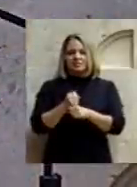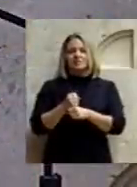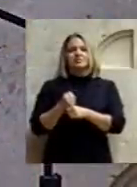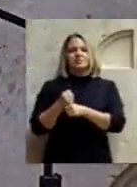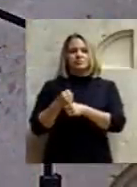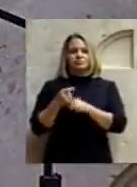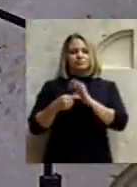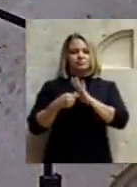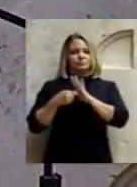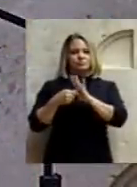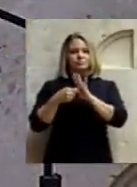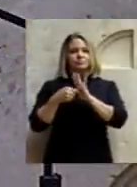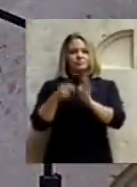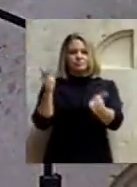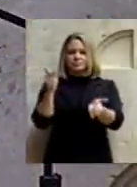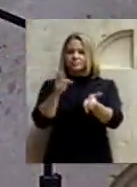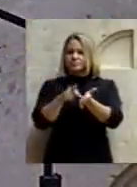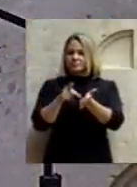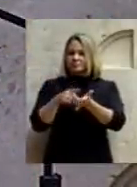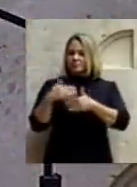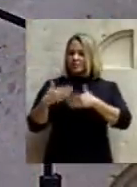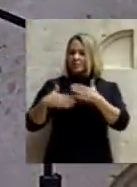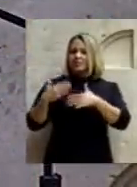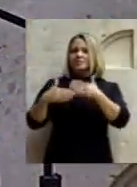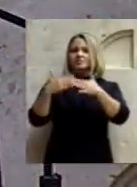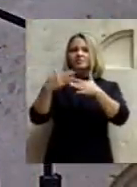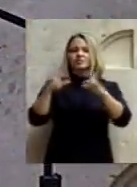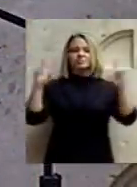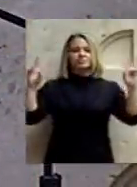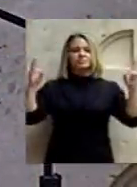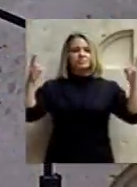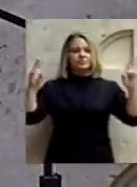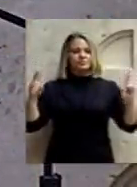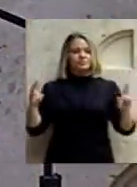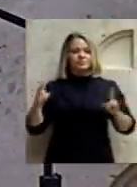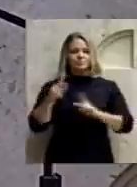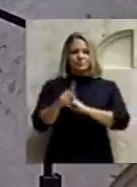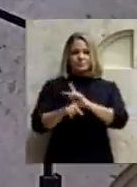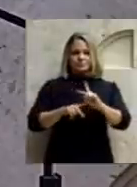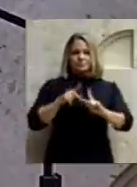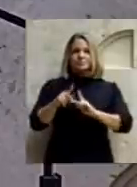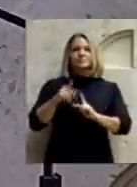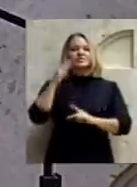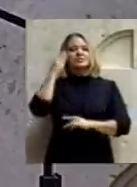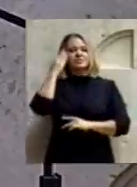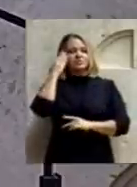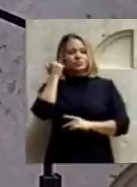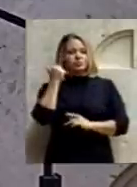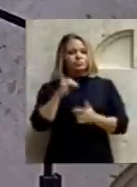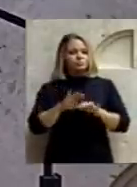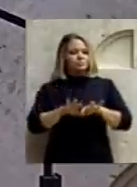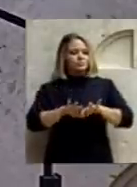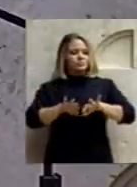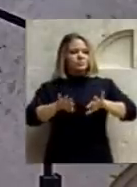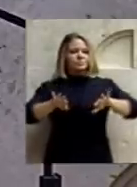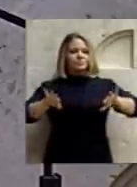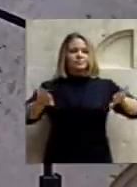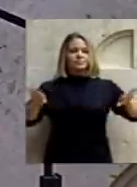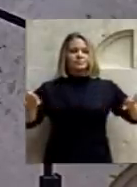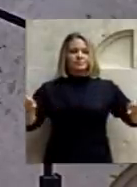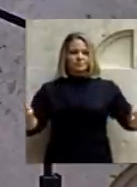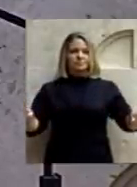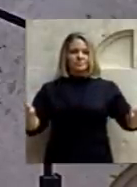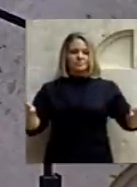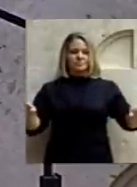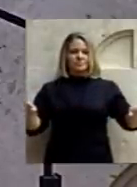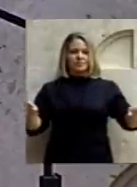revelará, sem dúvida, a trajetória vitoriosa de um povo que soube desvencilhar-se